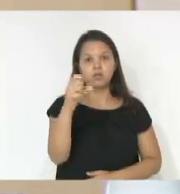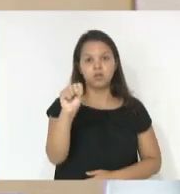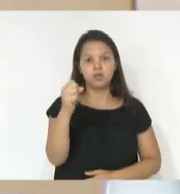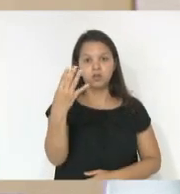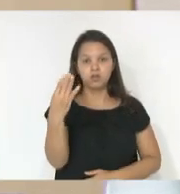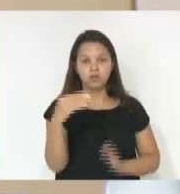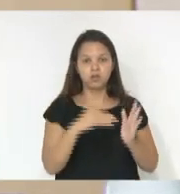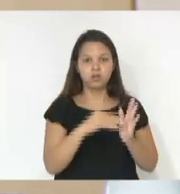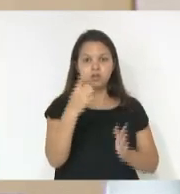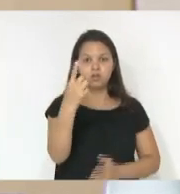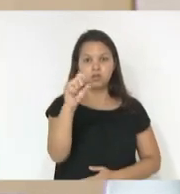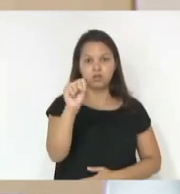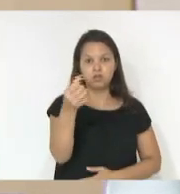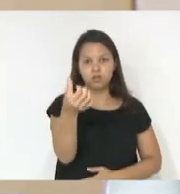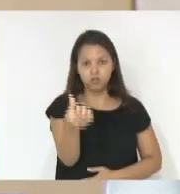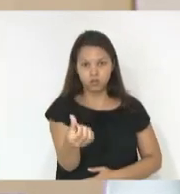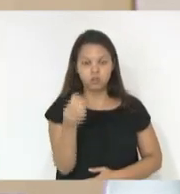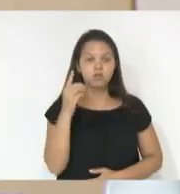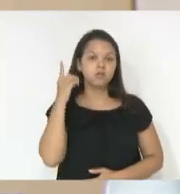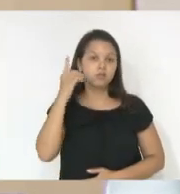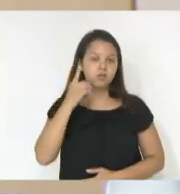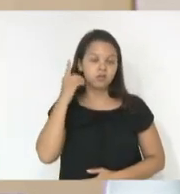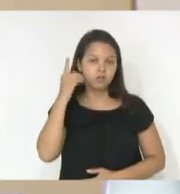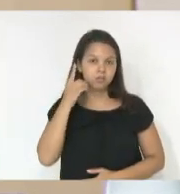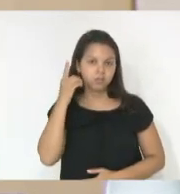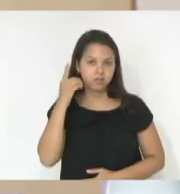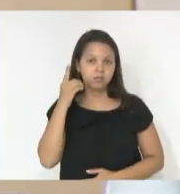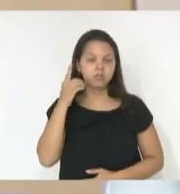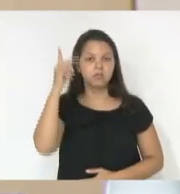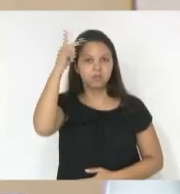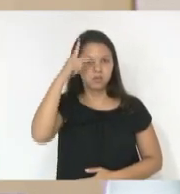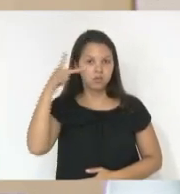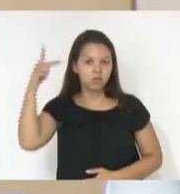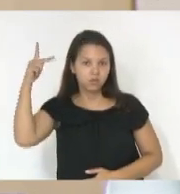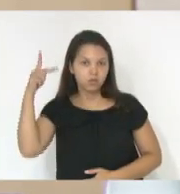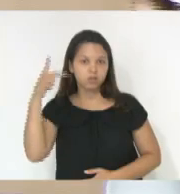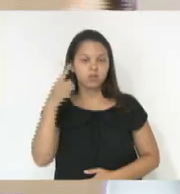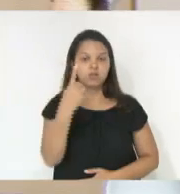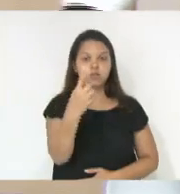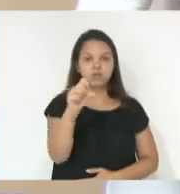e 186, autora, deputada Paulinha. Indicação